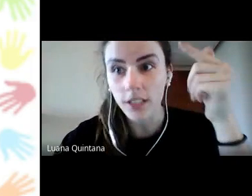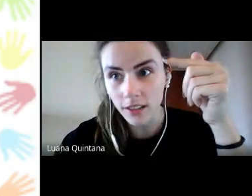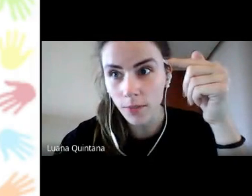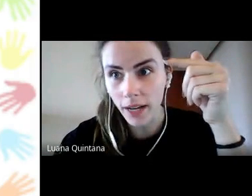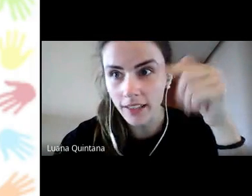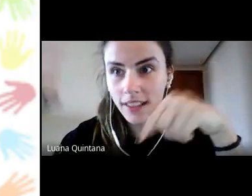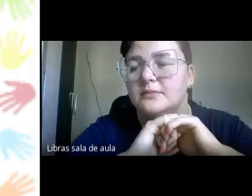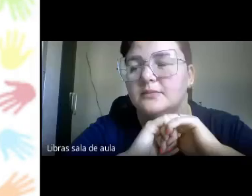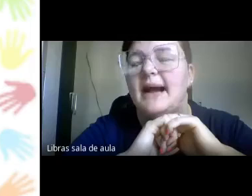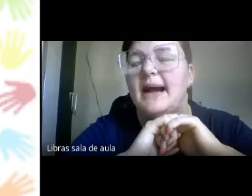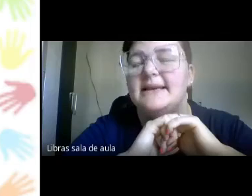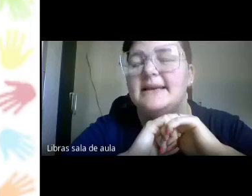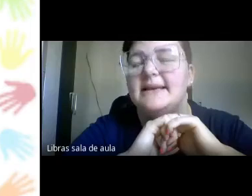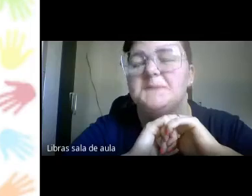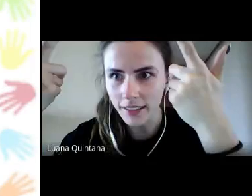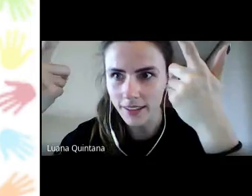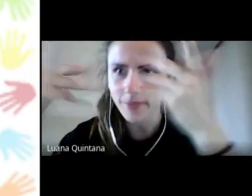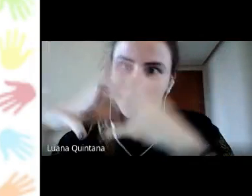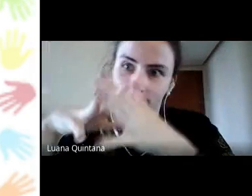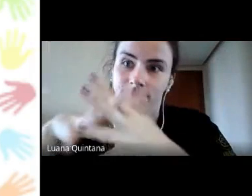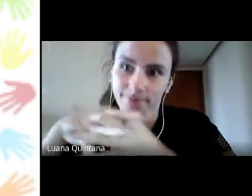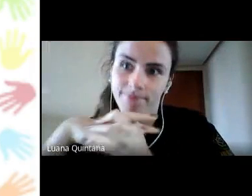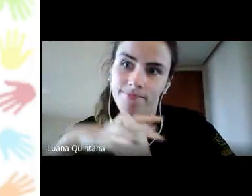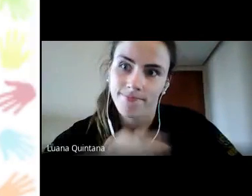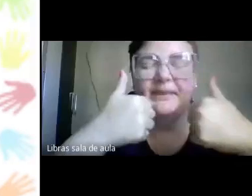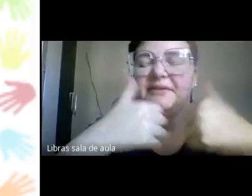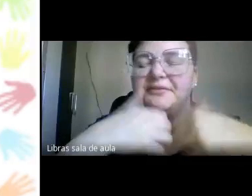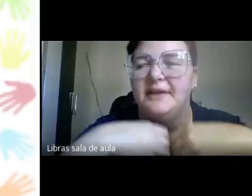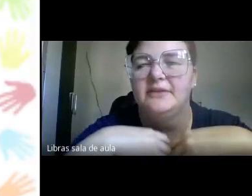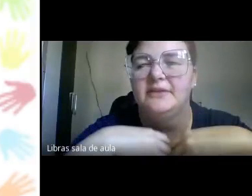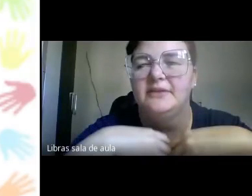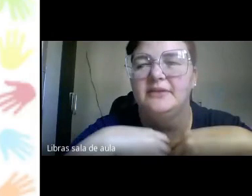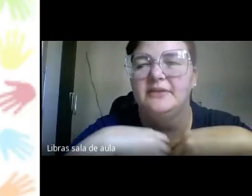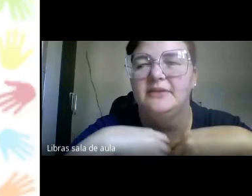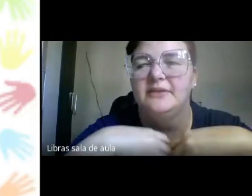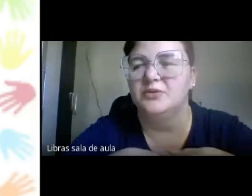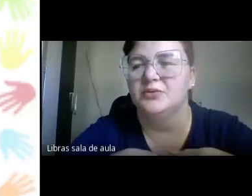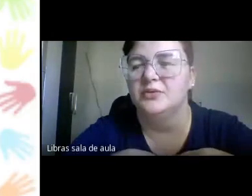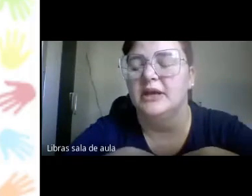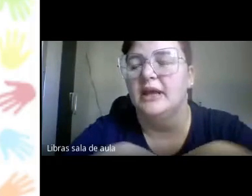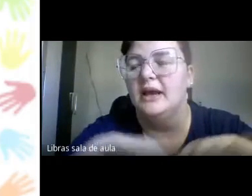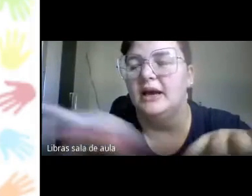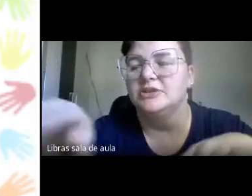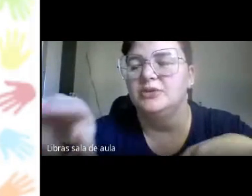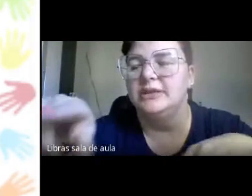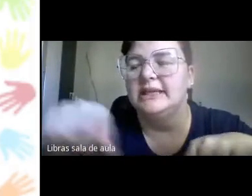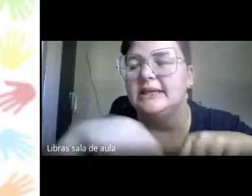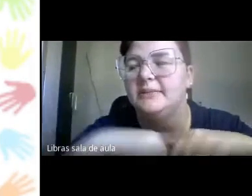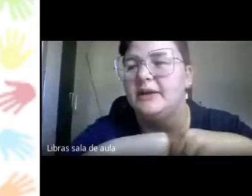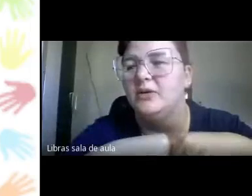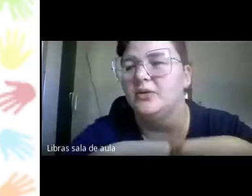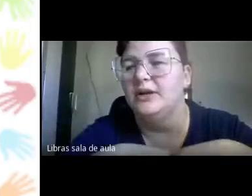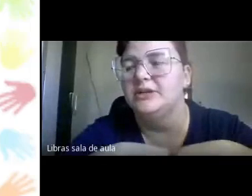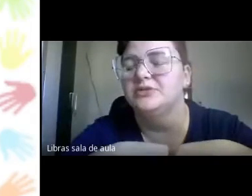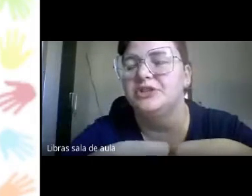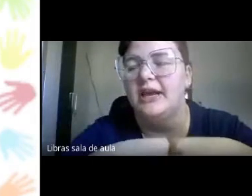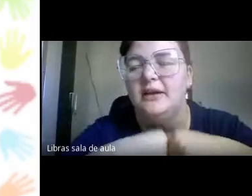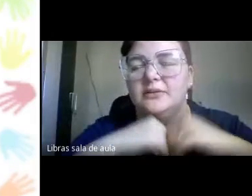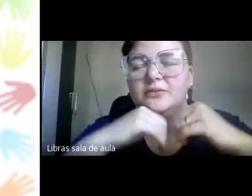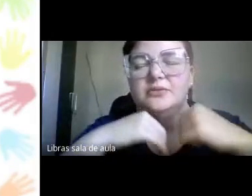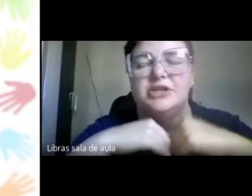eles valorizam mais, eles aprendem mais. Perfeito, disse tudo. A Juliana também colocou ali